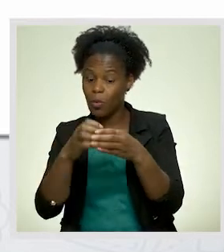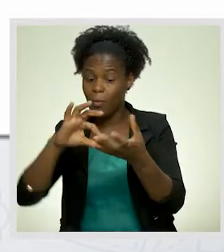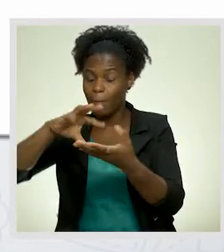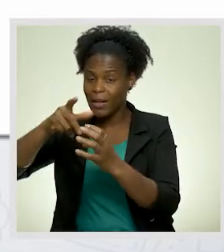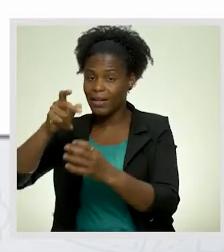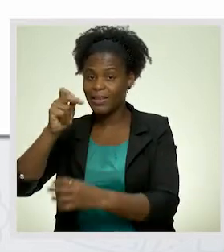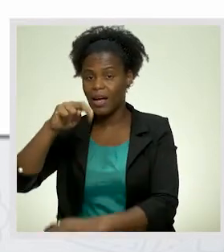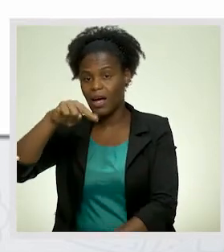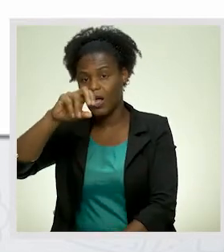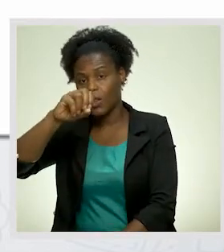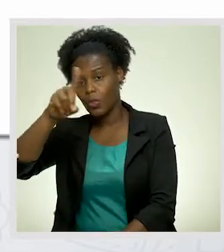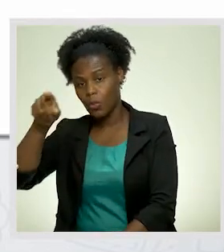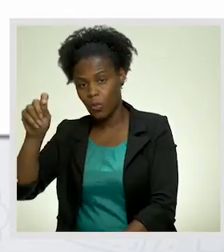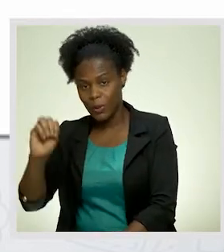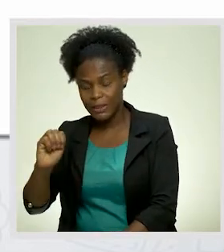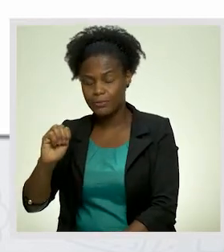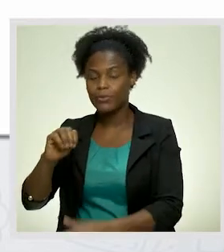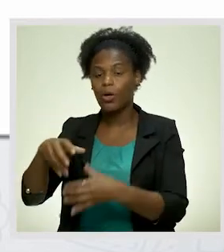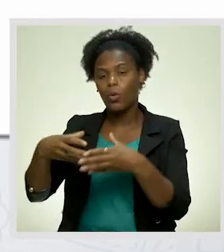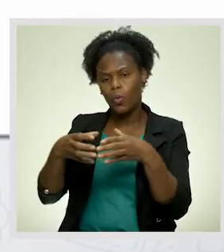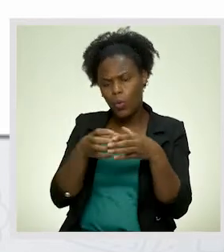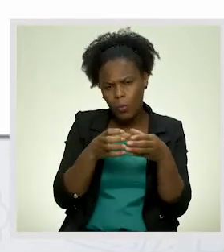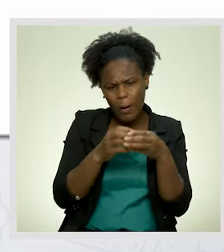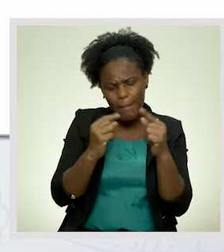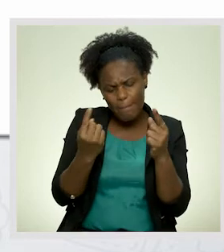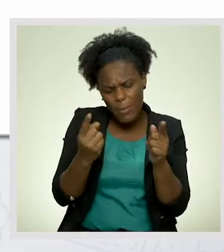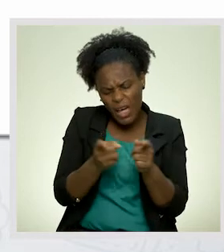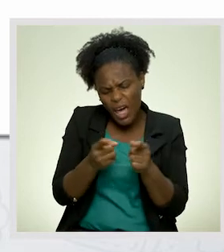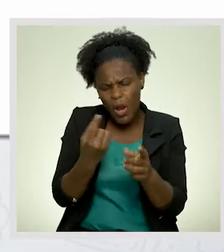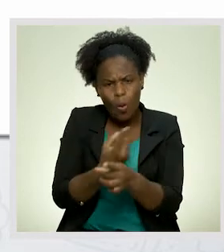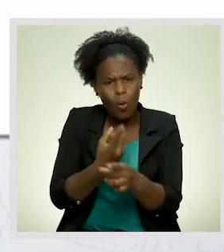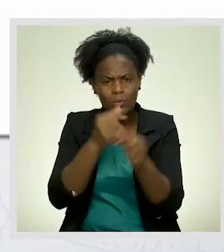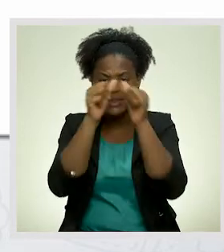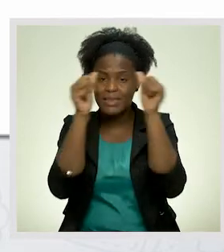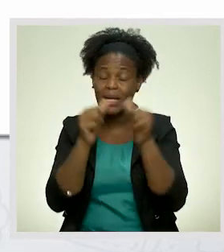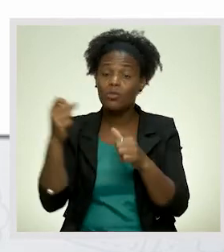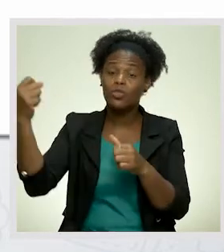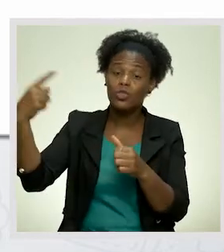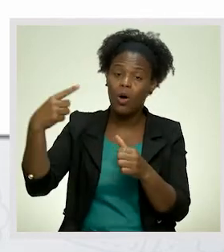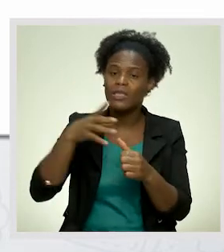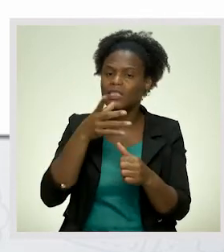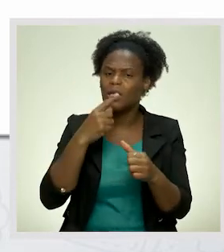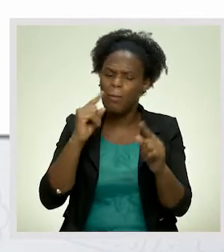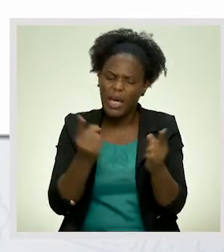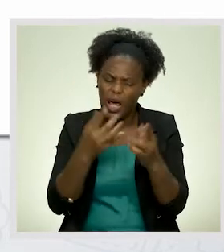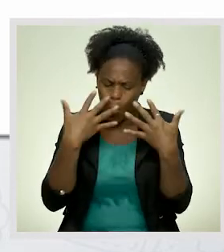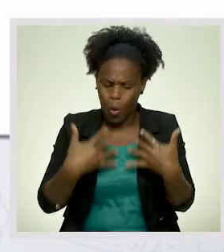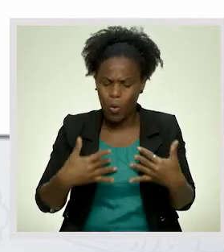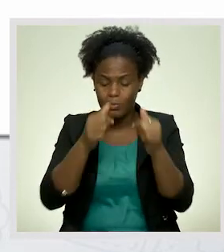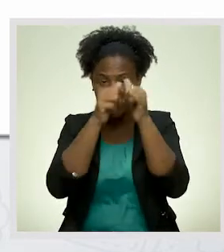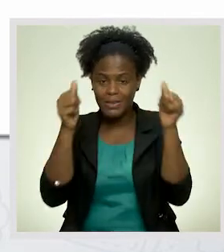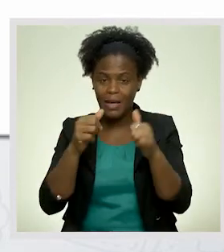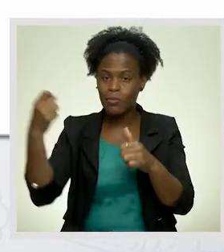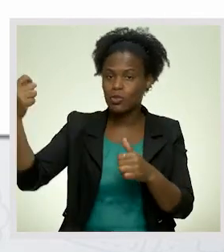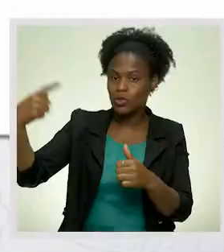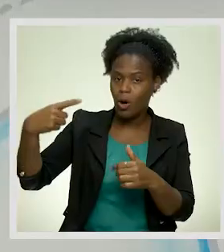grupo dos pequenos corpos do Sistema Solar, os chamados pequenos corpos do Sistema Solar.